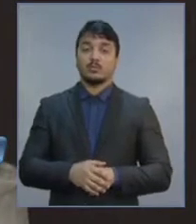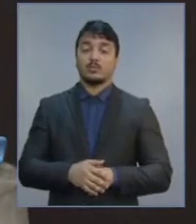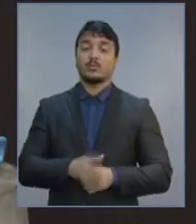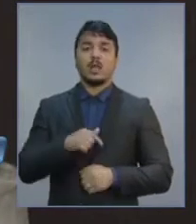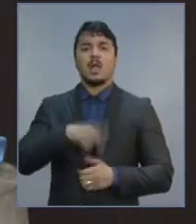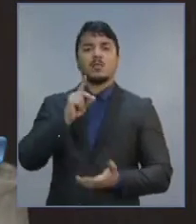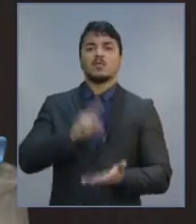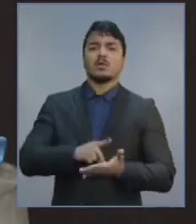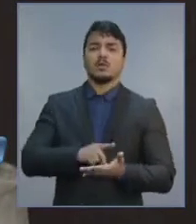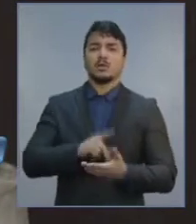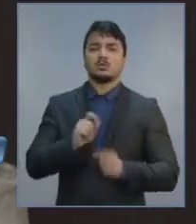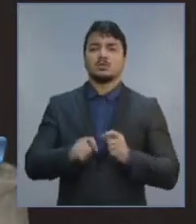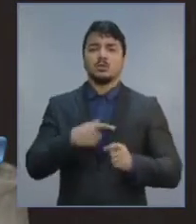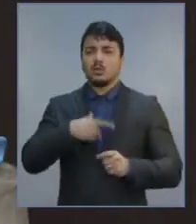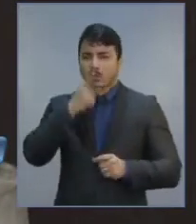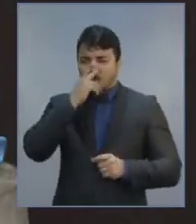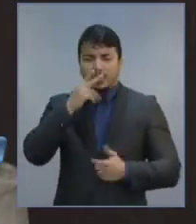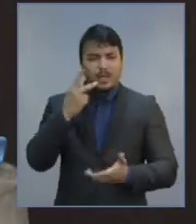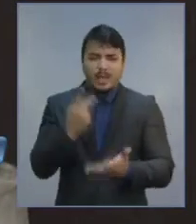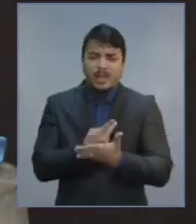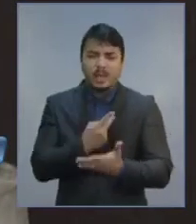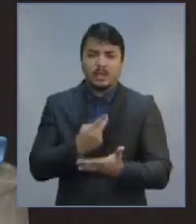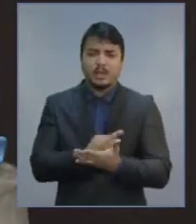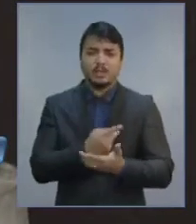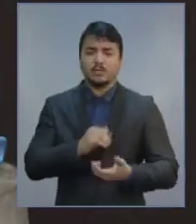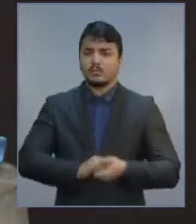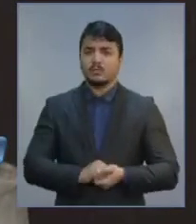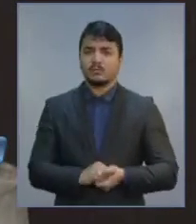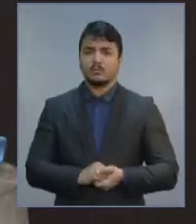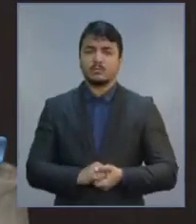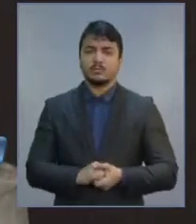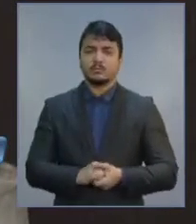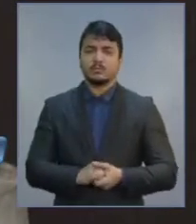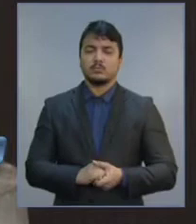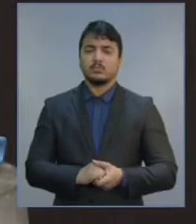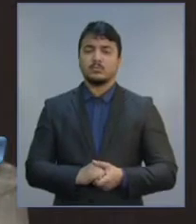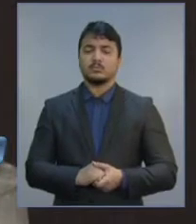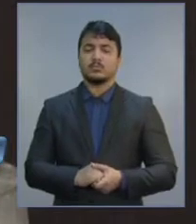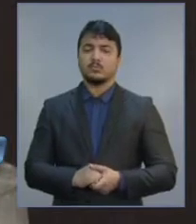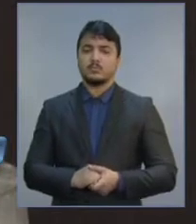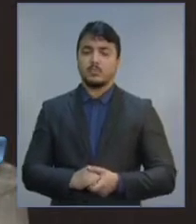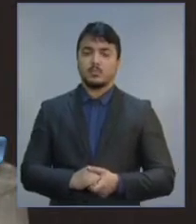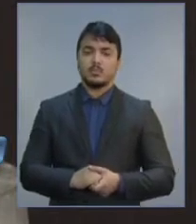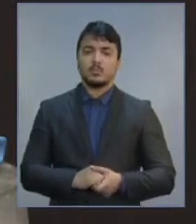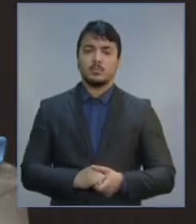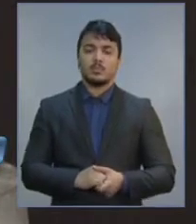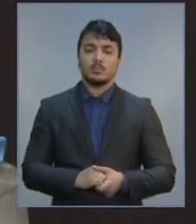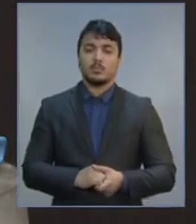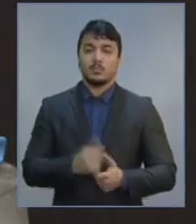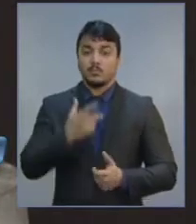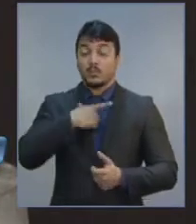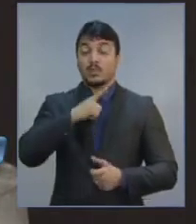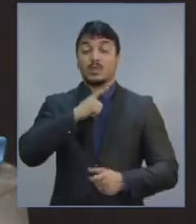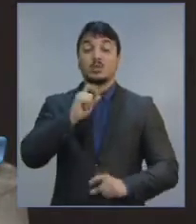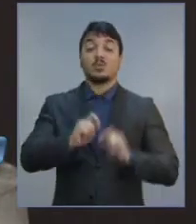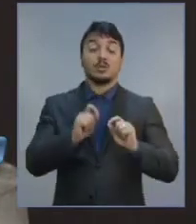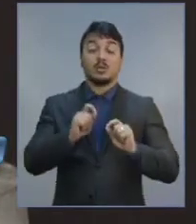na prática, é inócuo e, pior do que isso, ele